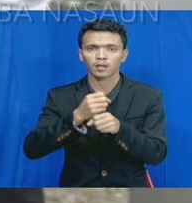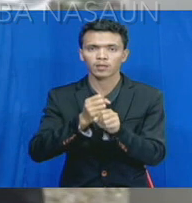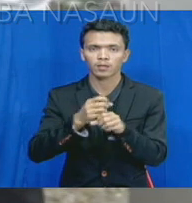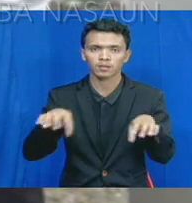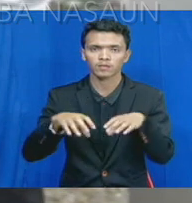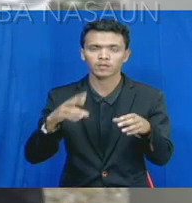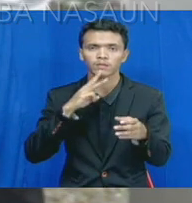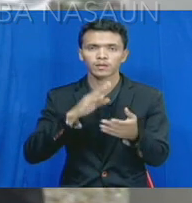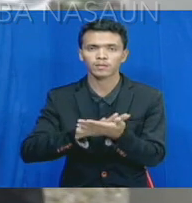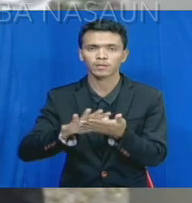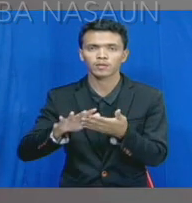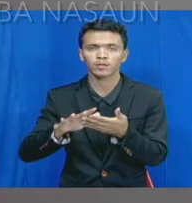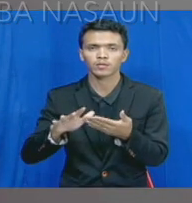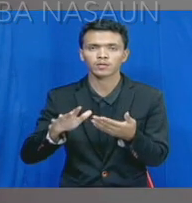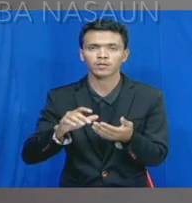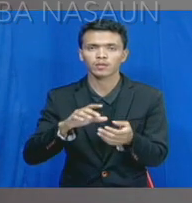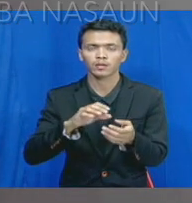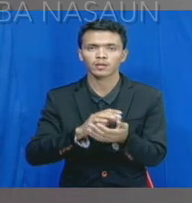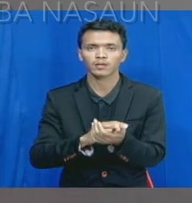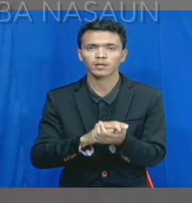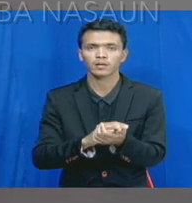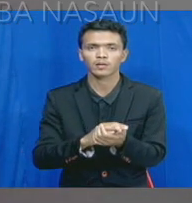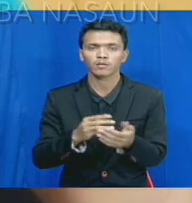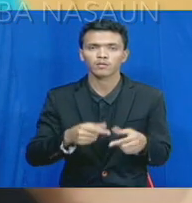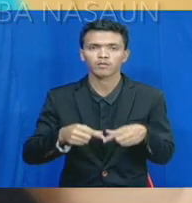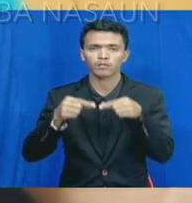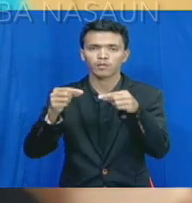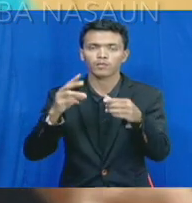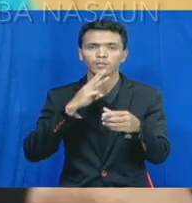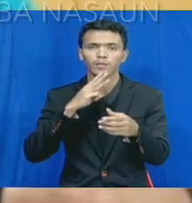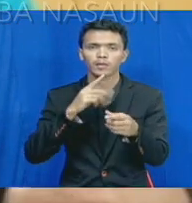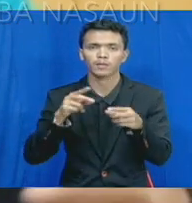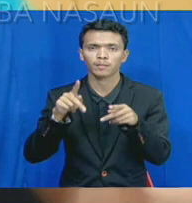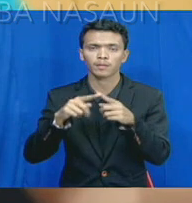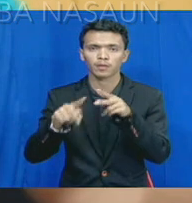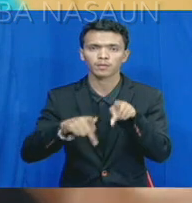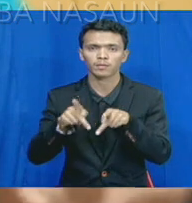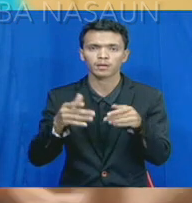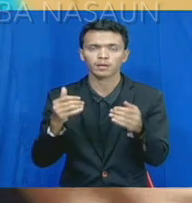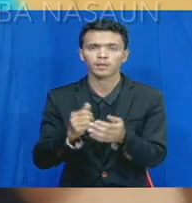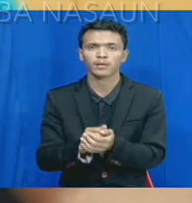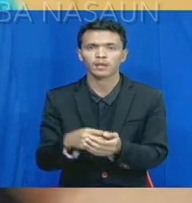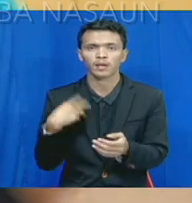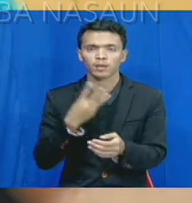Diak, hodi garante fornecimento B ba comunidade. Tu hatete katak oras ni darau kami